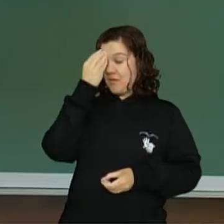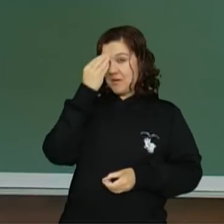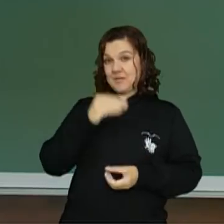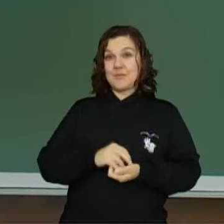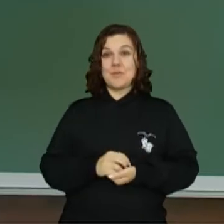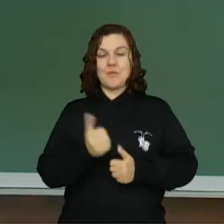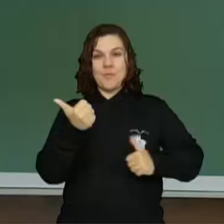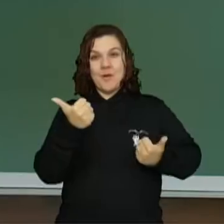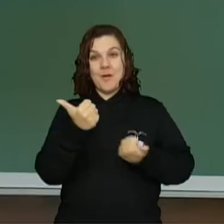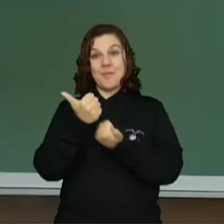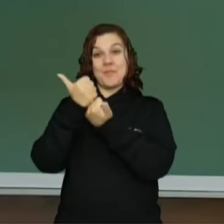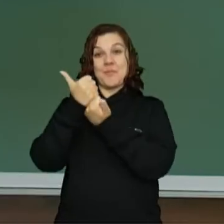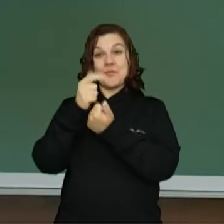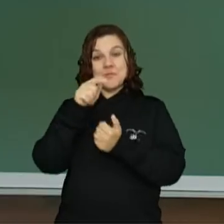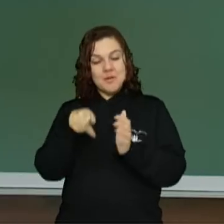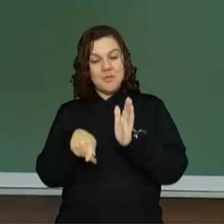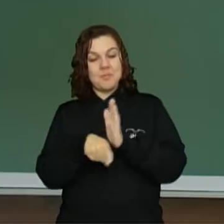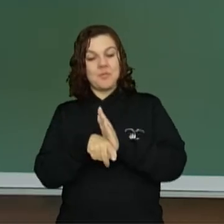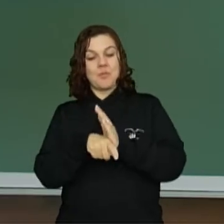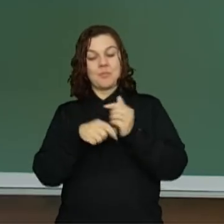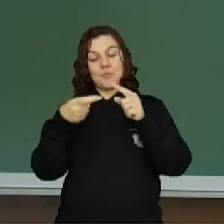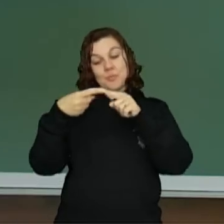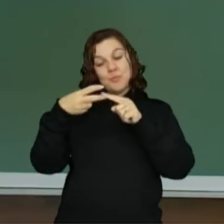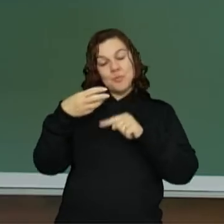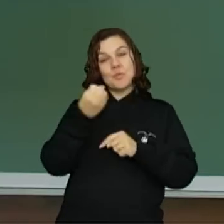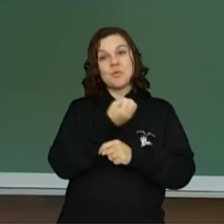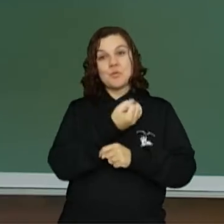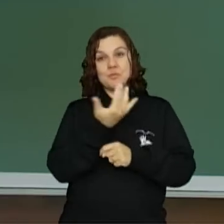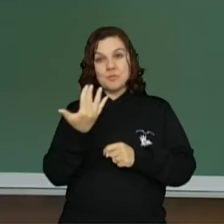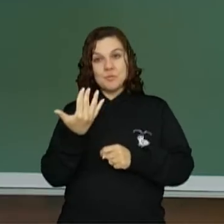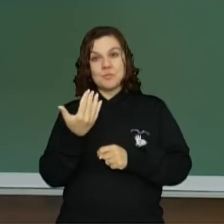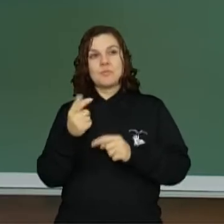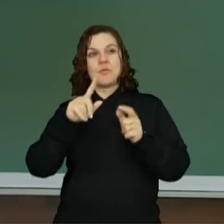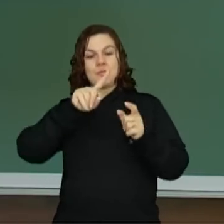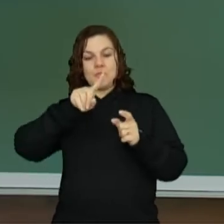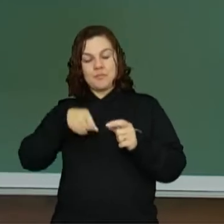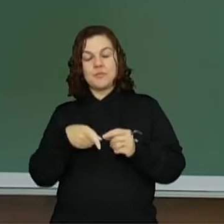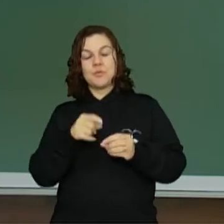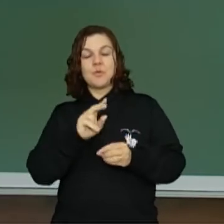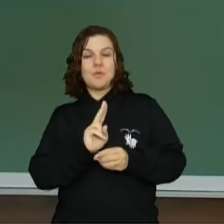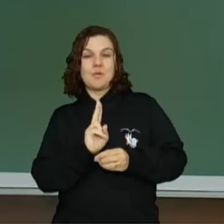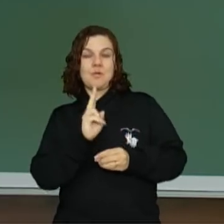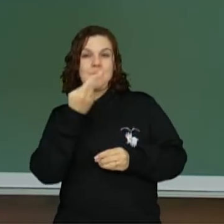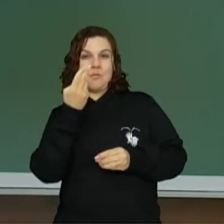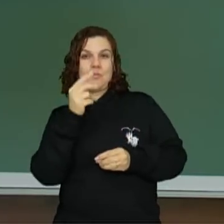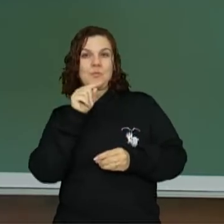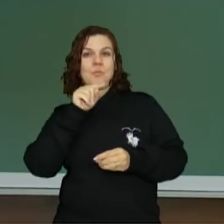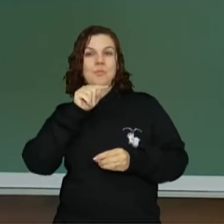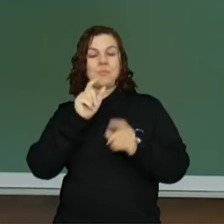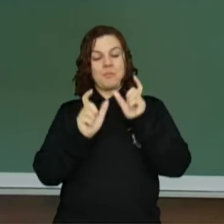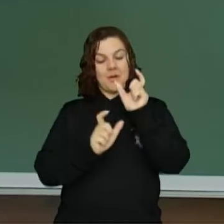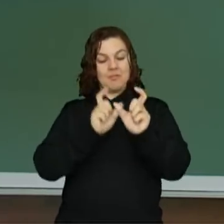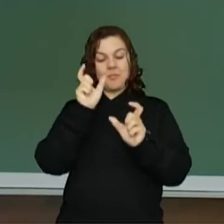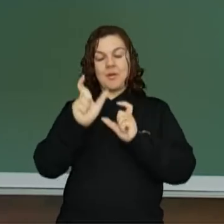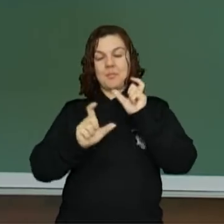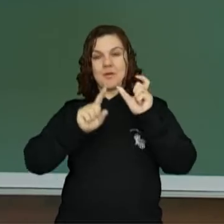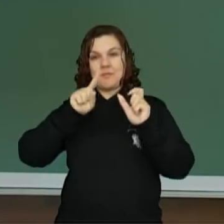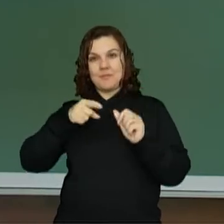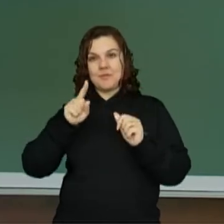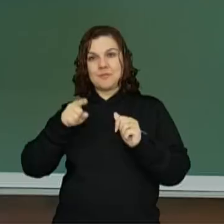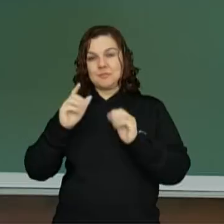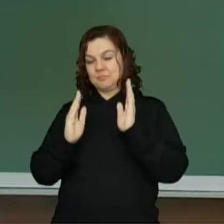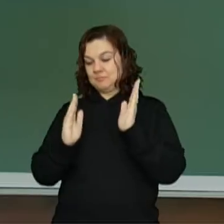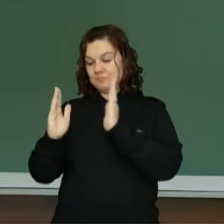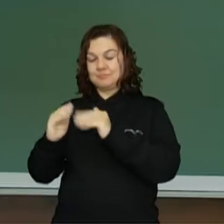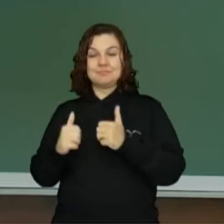que o aposto enumerativo, ele é especificado por vírgulas e várias palavrinhas, vários